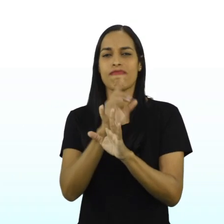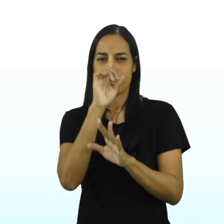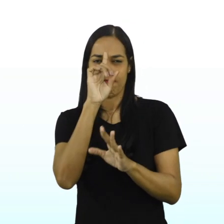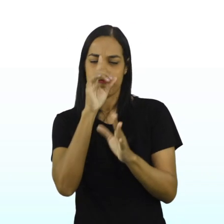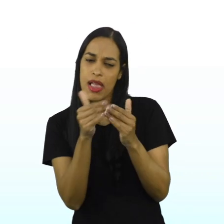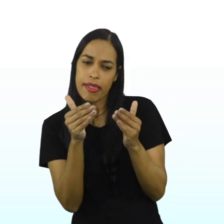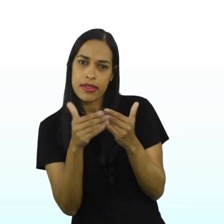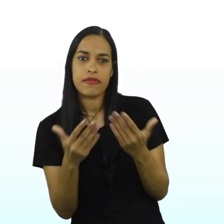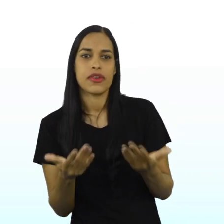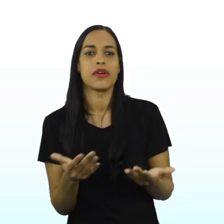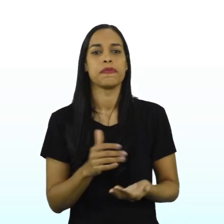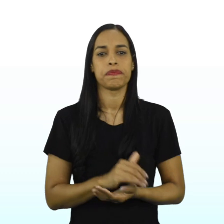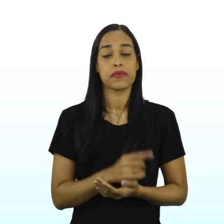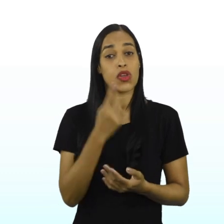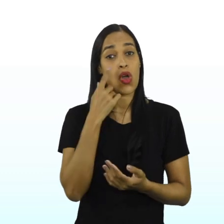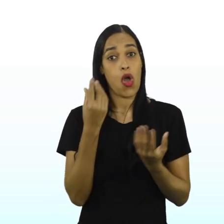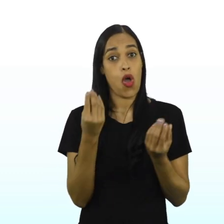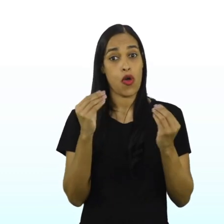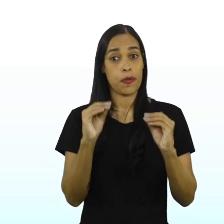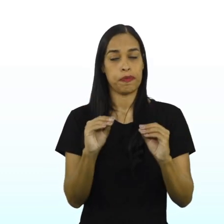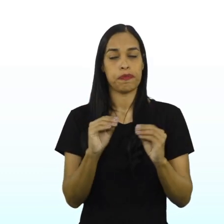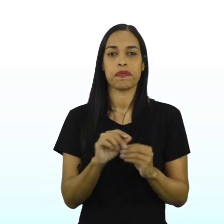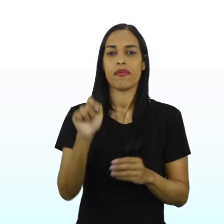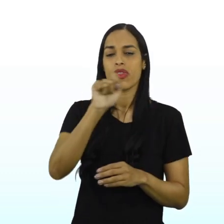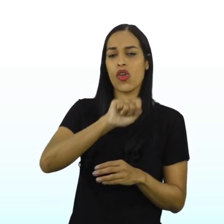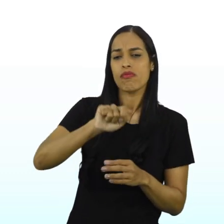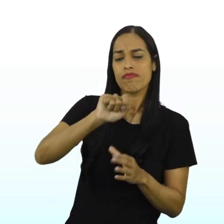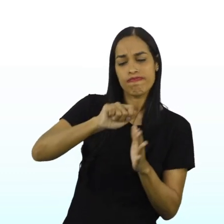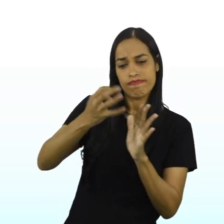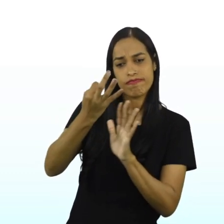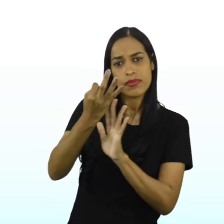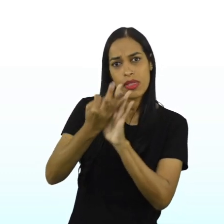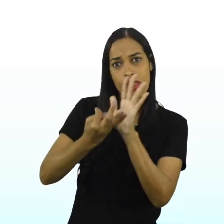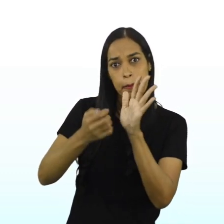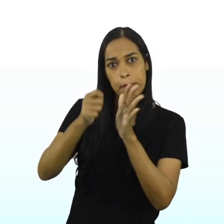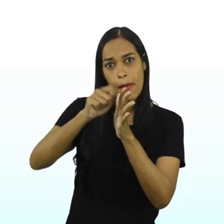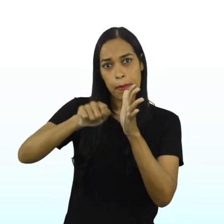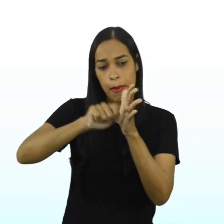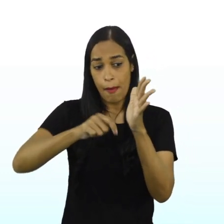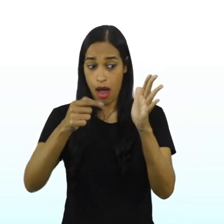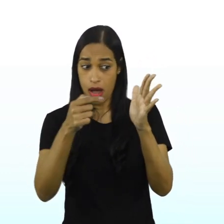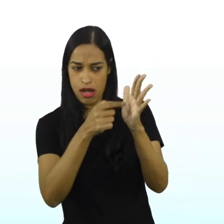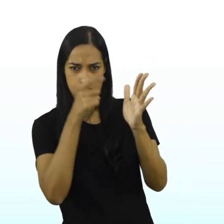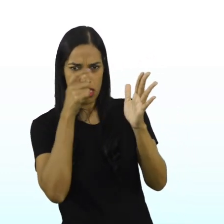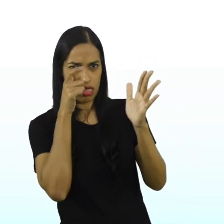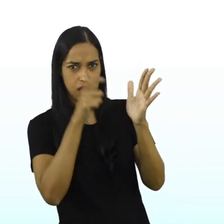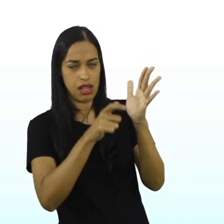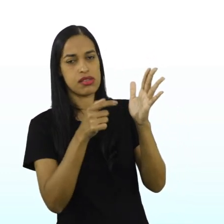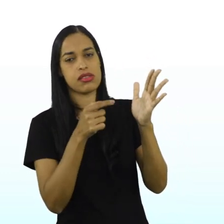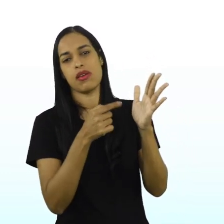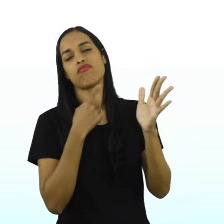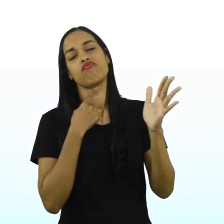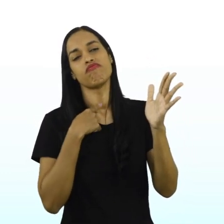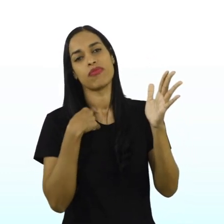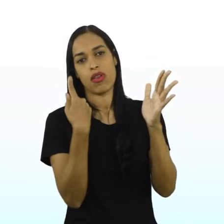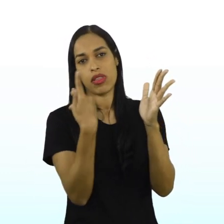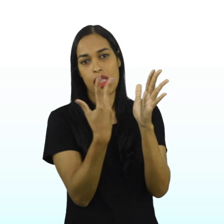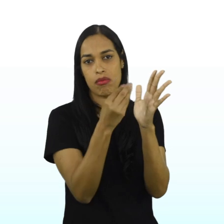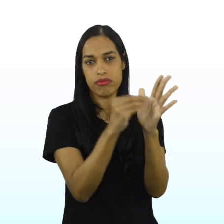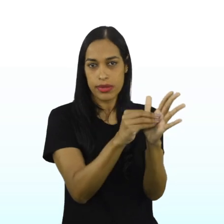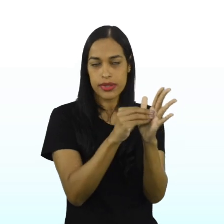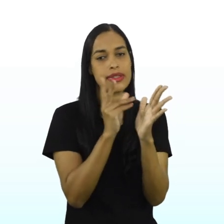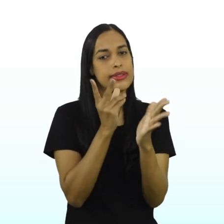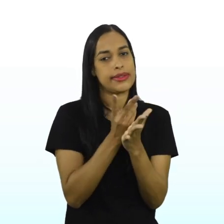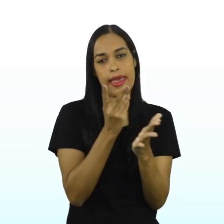olhada lá. Aí eu coloquei, ó, quando escrevemos um texto, nossas intenções ficam evidentes. Isso é claro, né? A intencionalidade